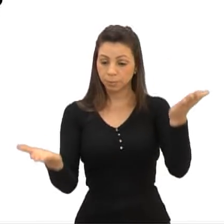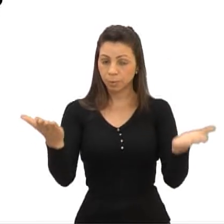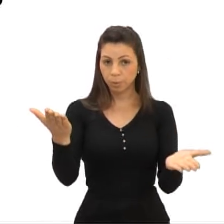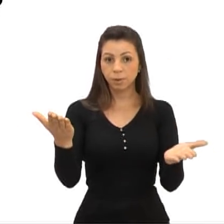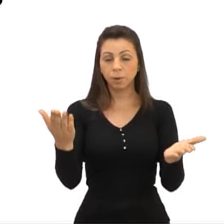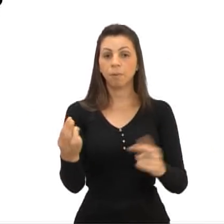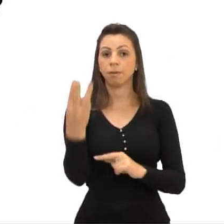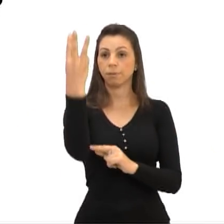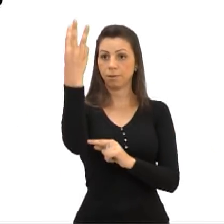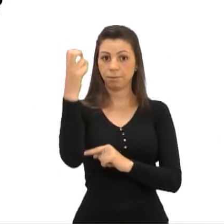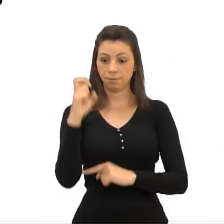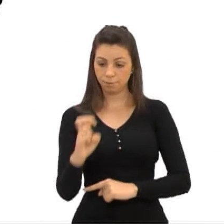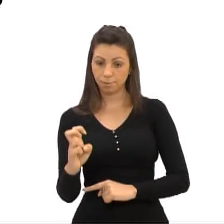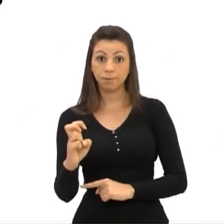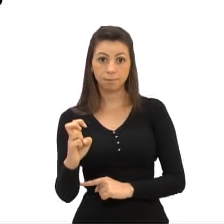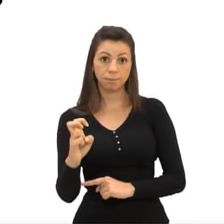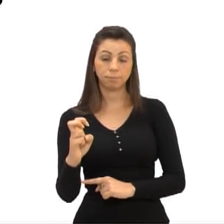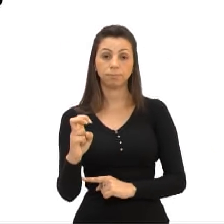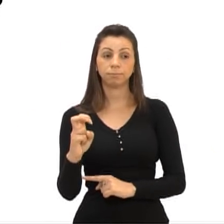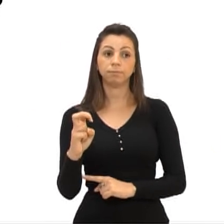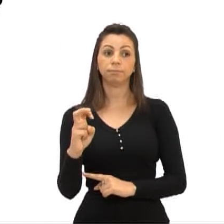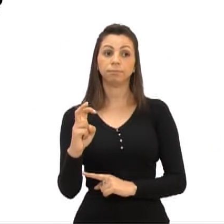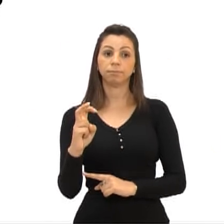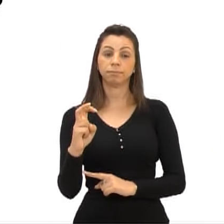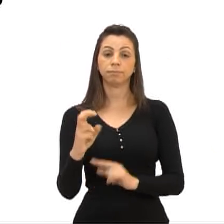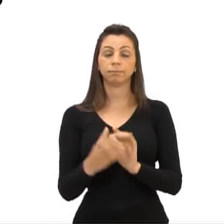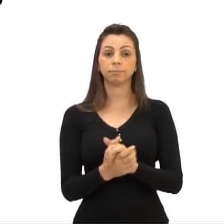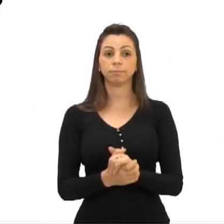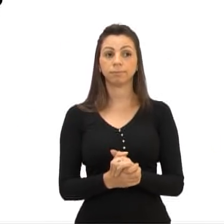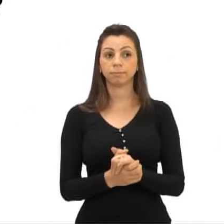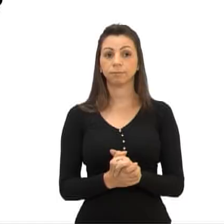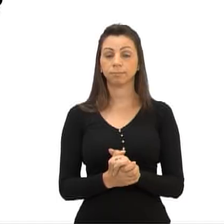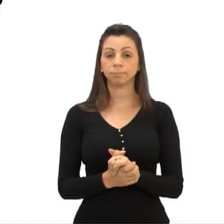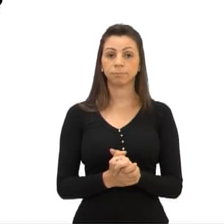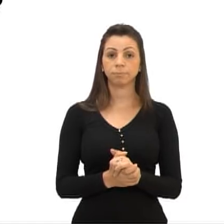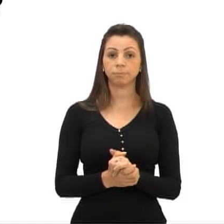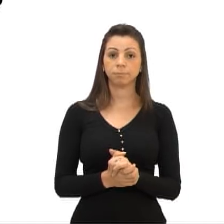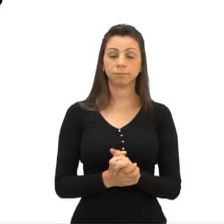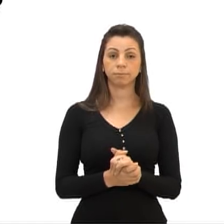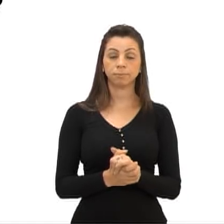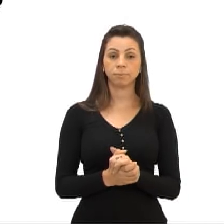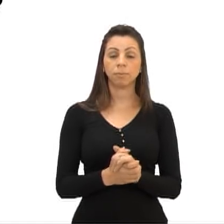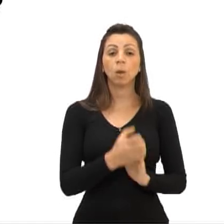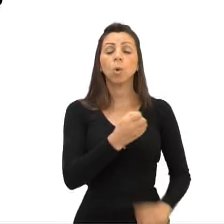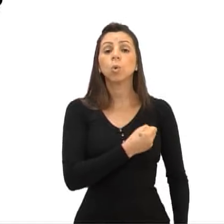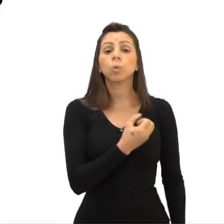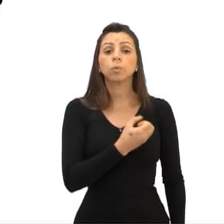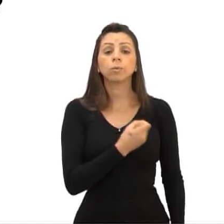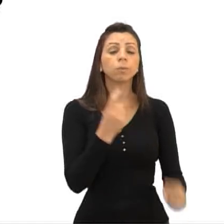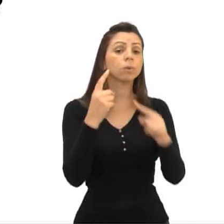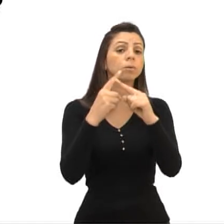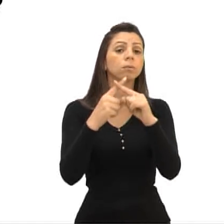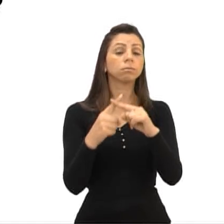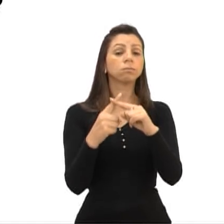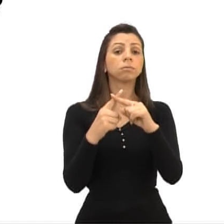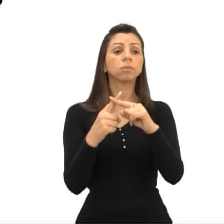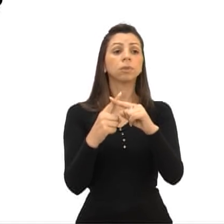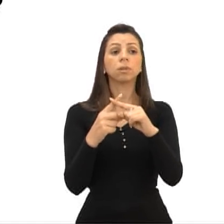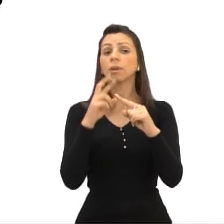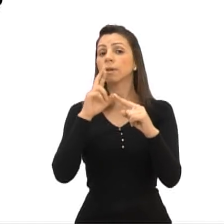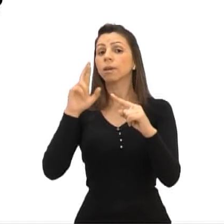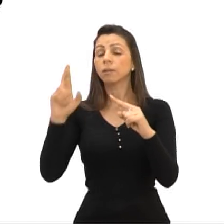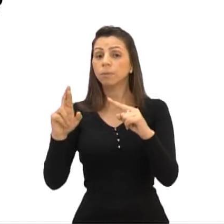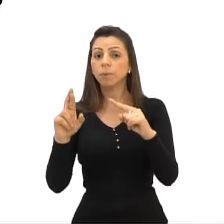utilizou, que de 3 para 5, qual seria o número multiplicado que você,